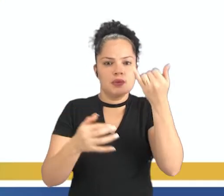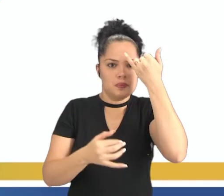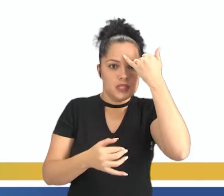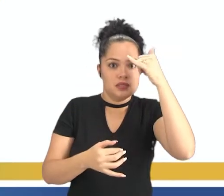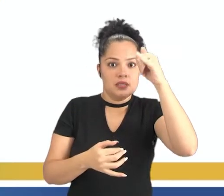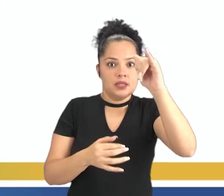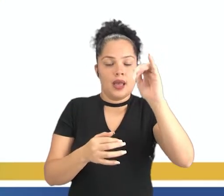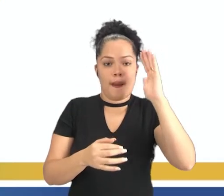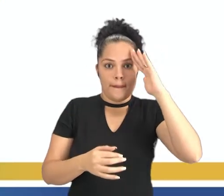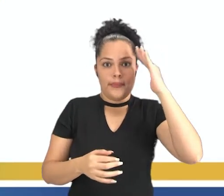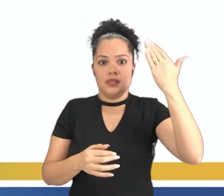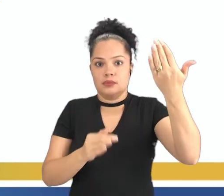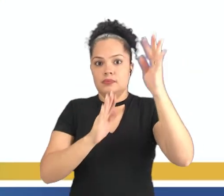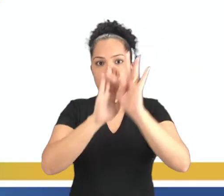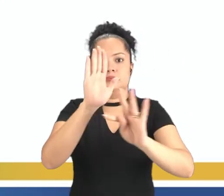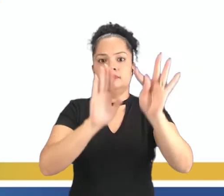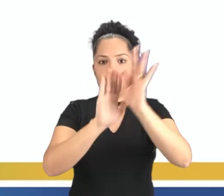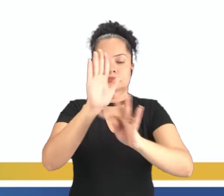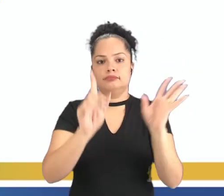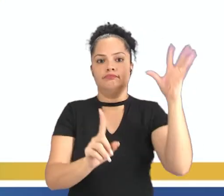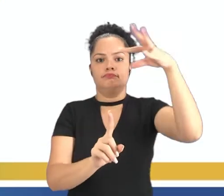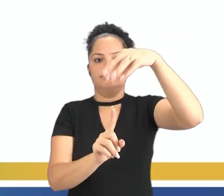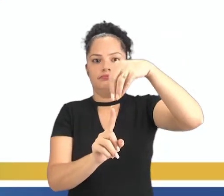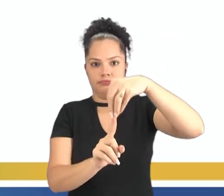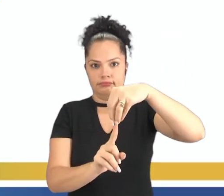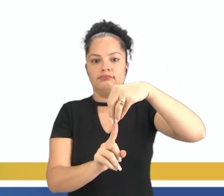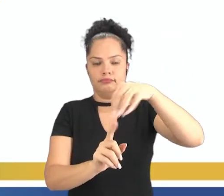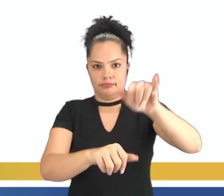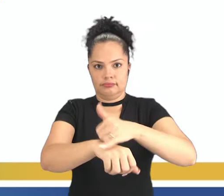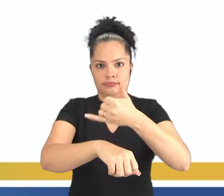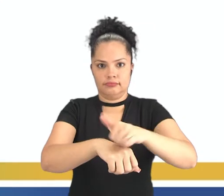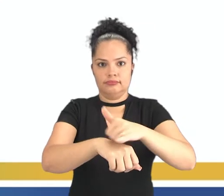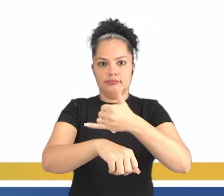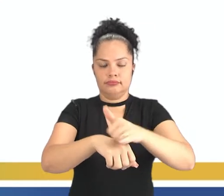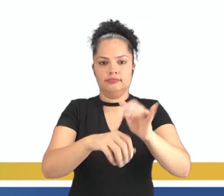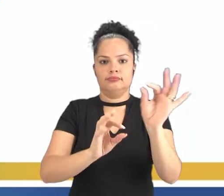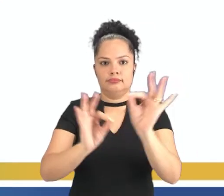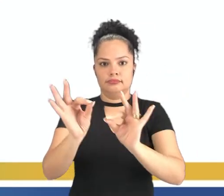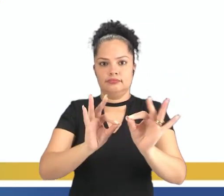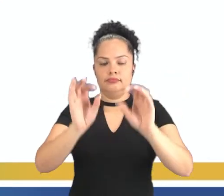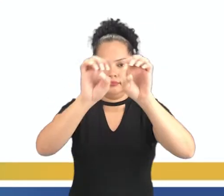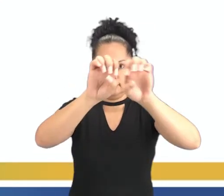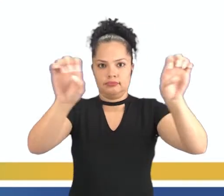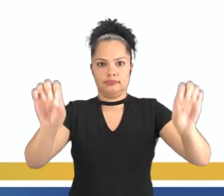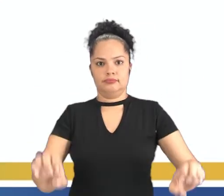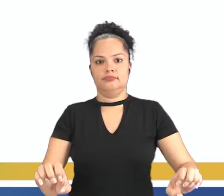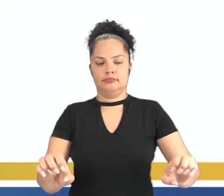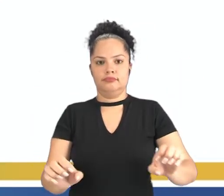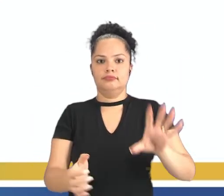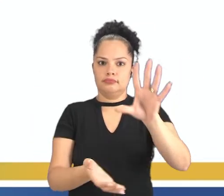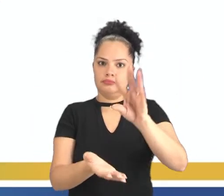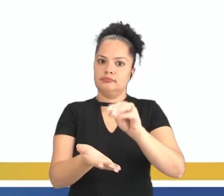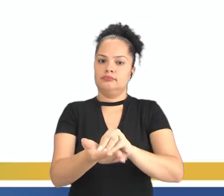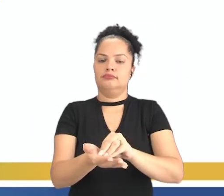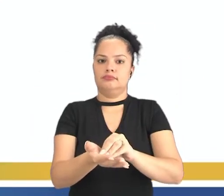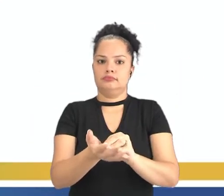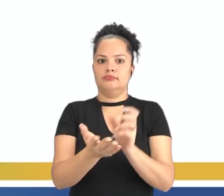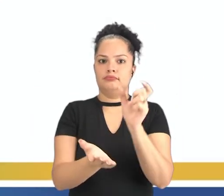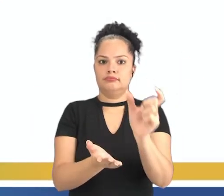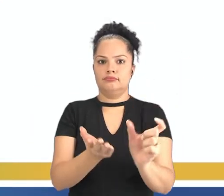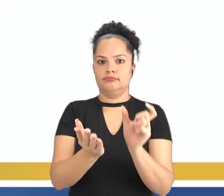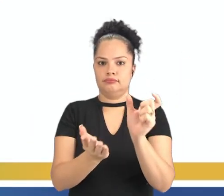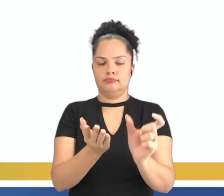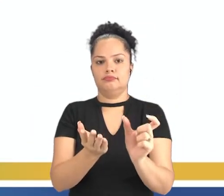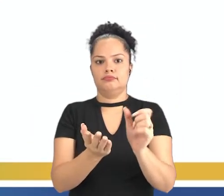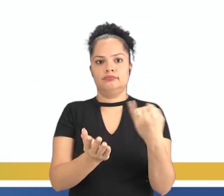de um texto. O objetivo da estratégia de elaboração de um esquema é registrar itens importantes de um texto